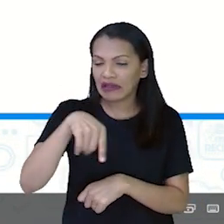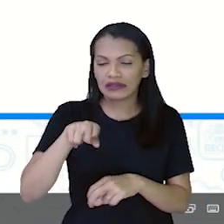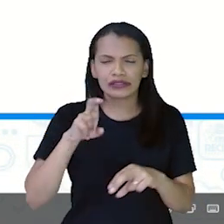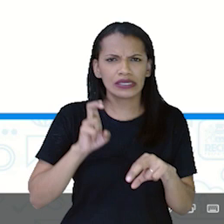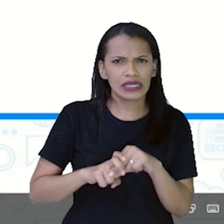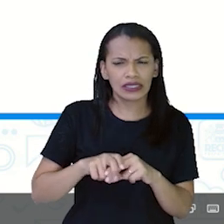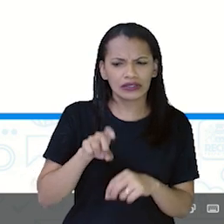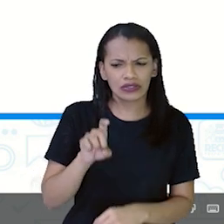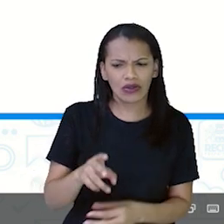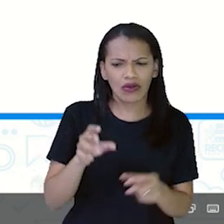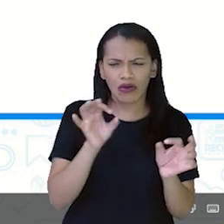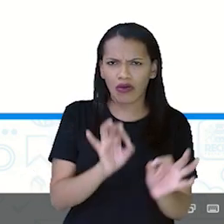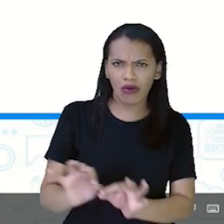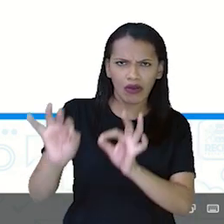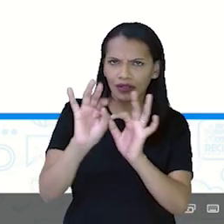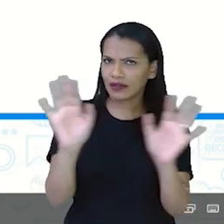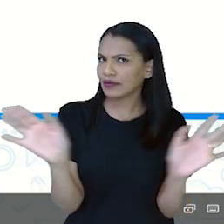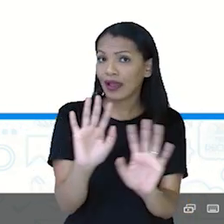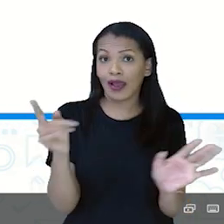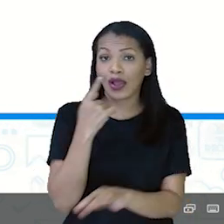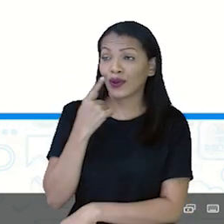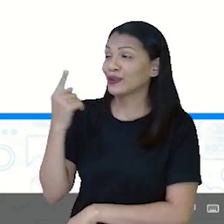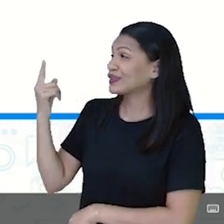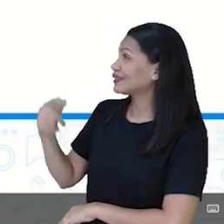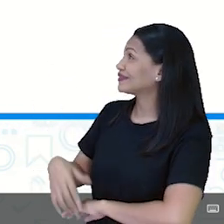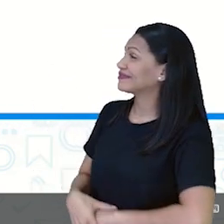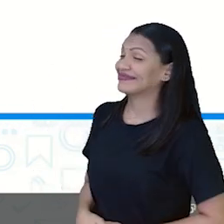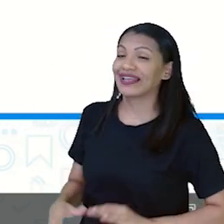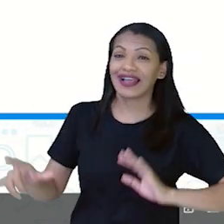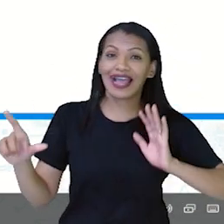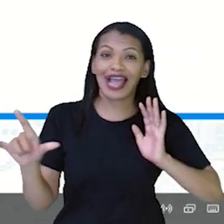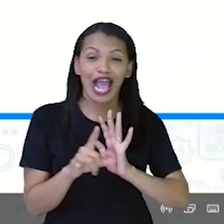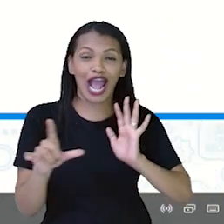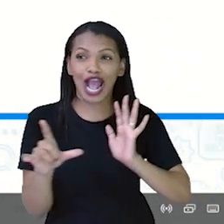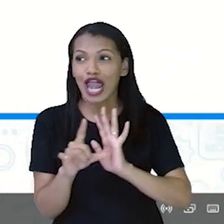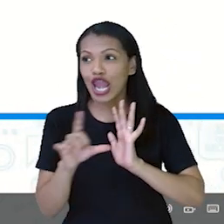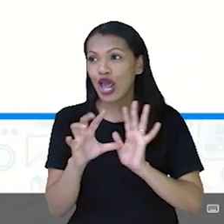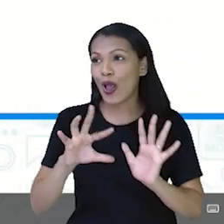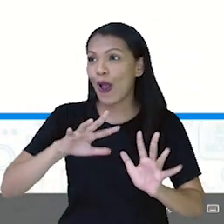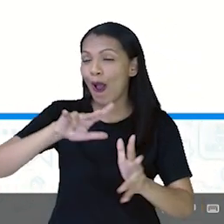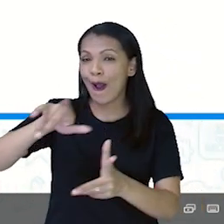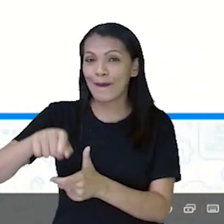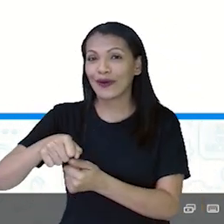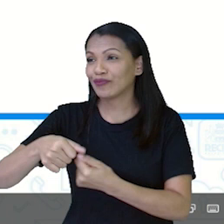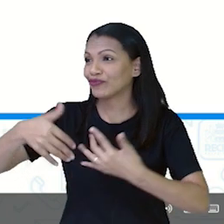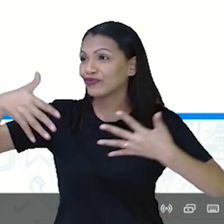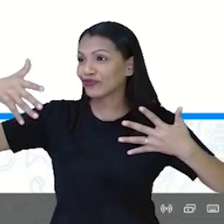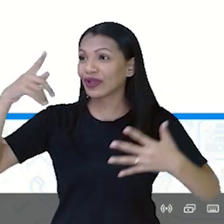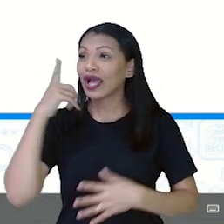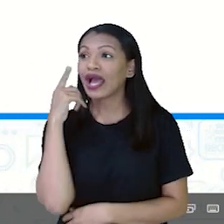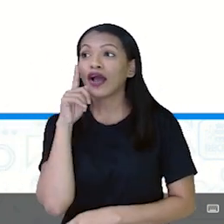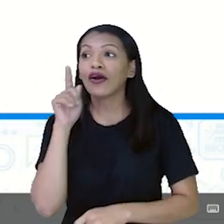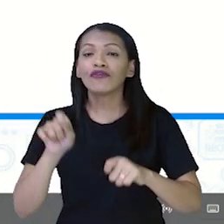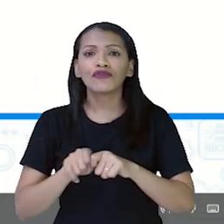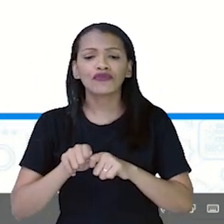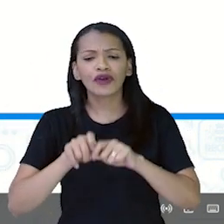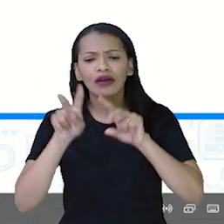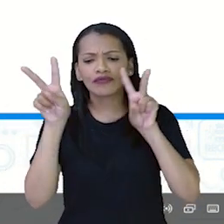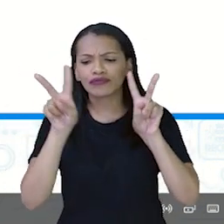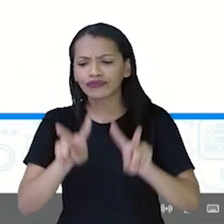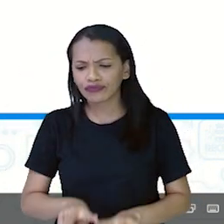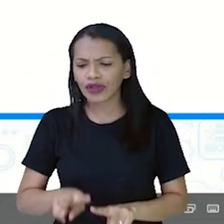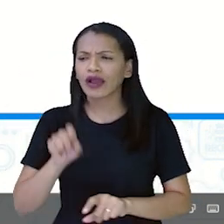lá. A loja Mundo Encantado fez um levantamento sobre os 4 brinquedos mais vendidos no Dia